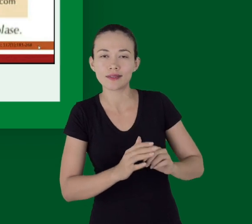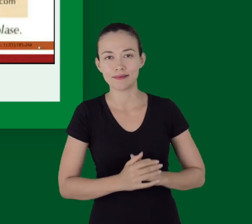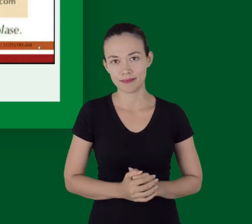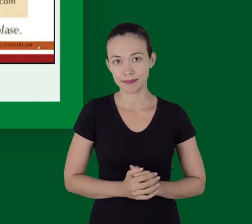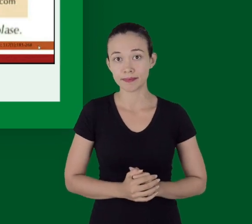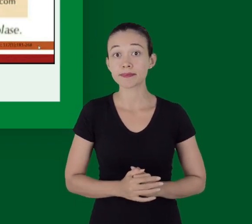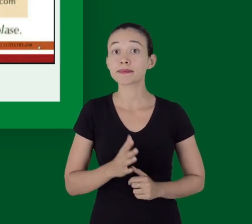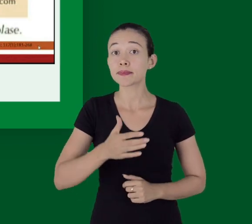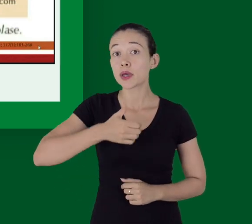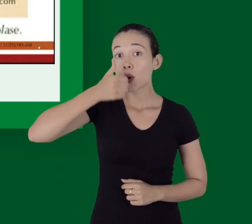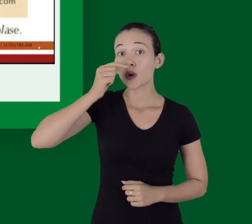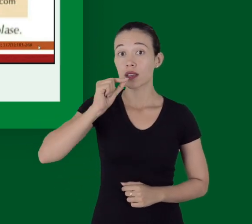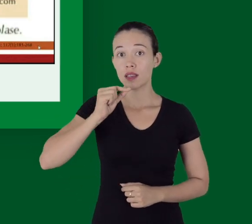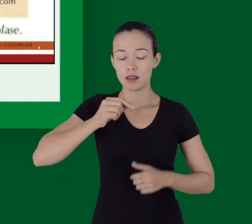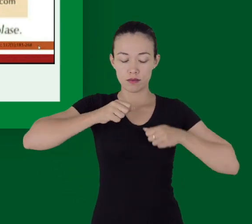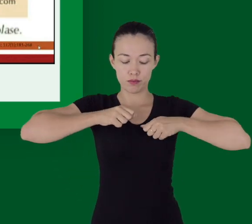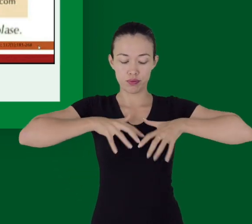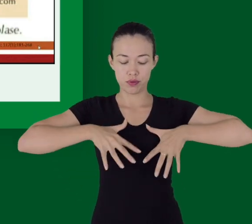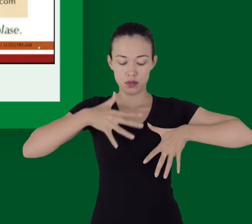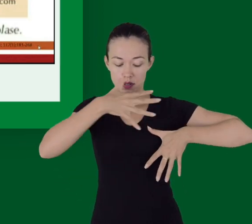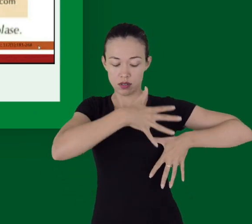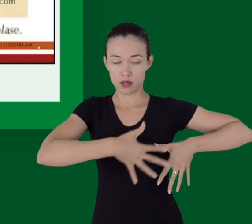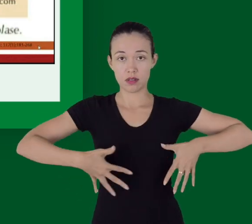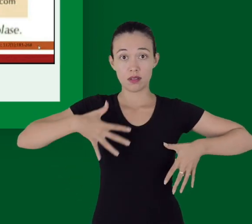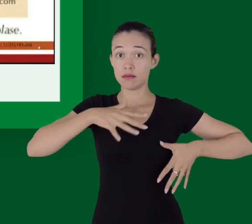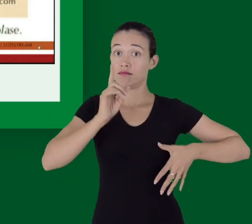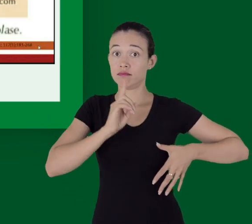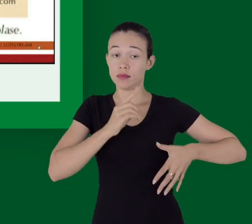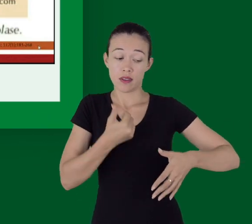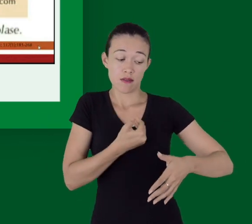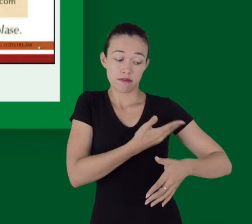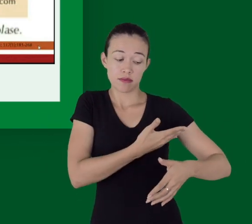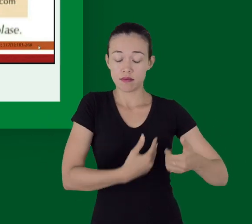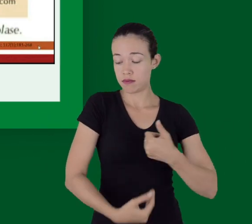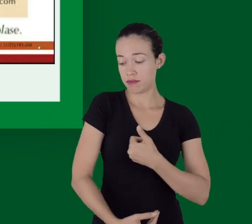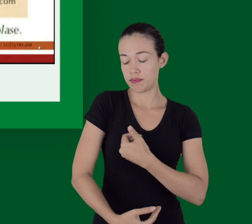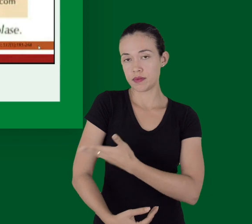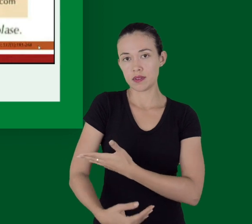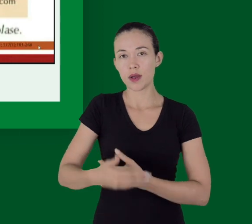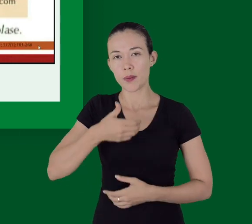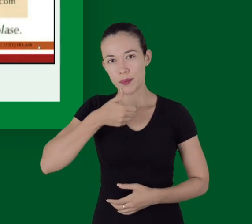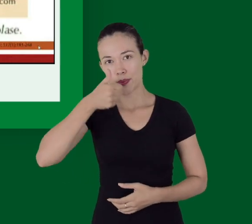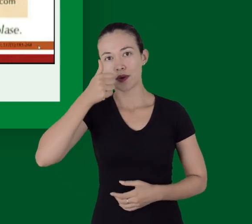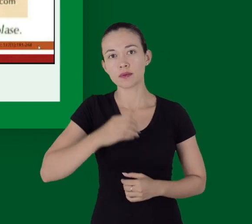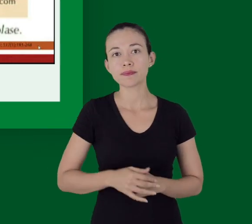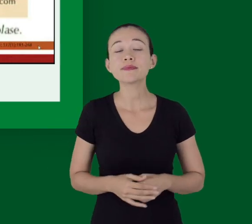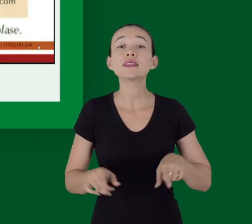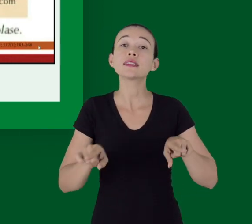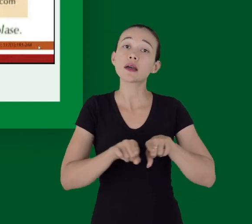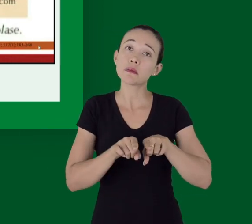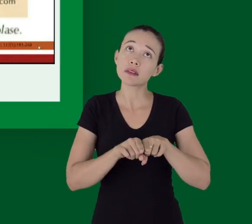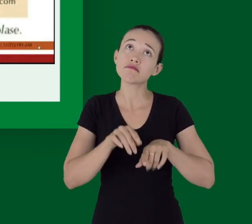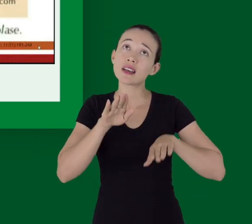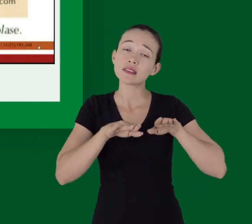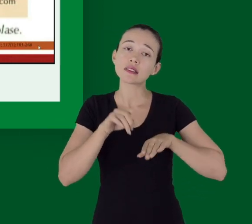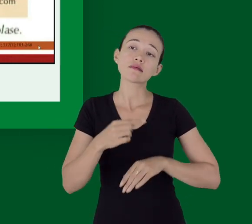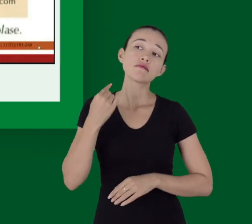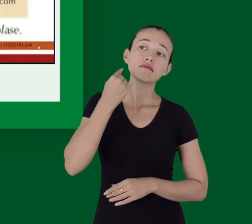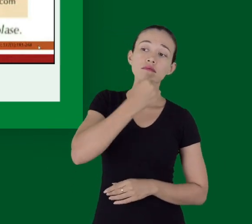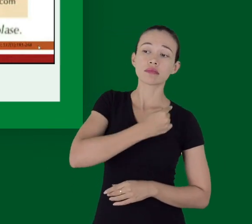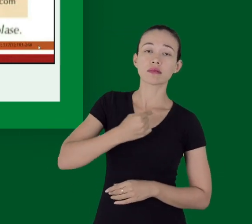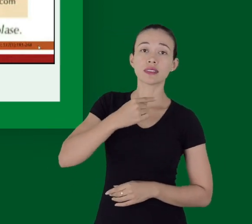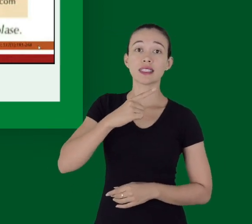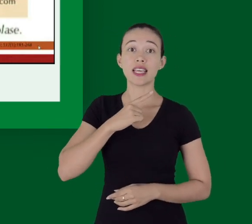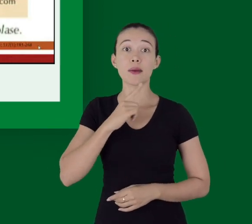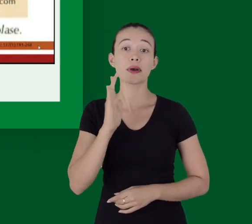tá? Nunca em vaso central, que não pode ser comprimível, tipo subclávio. Sempre comprimível,